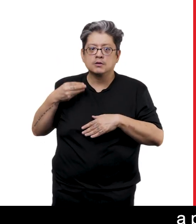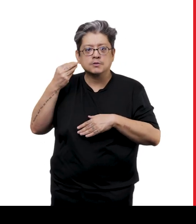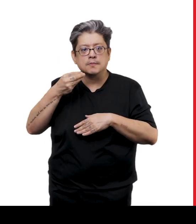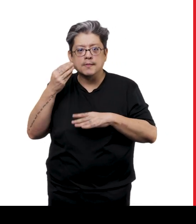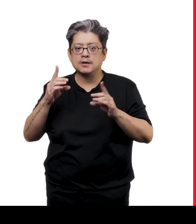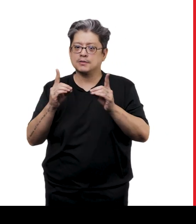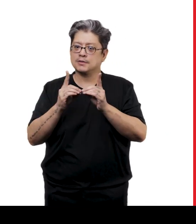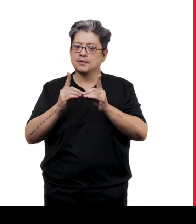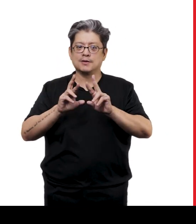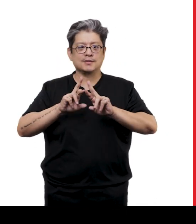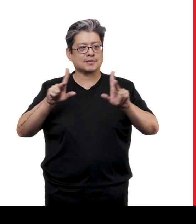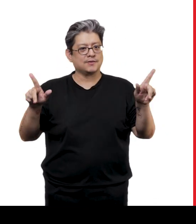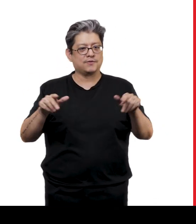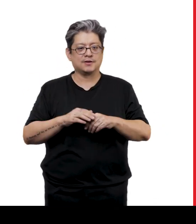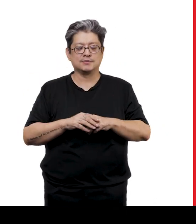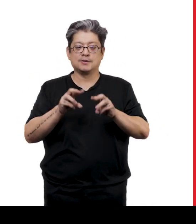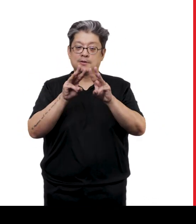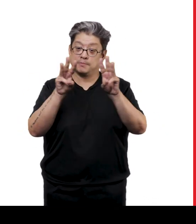museu.